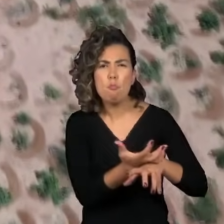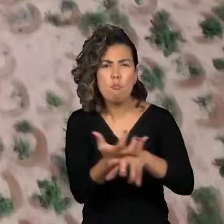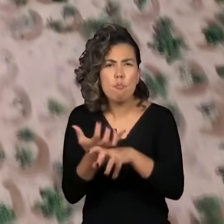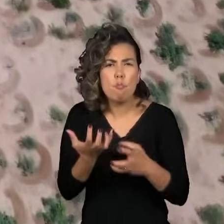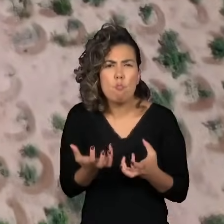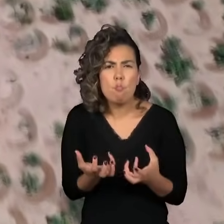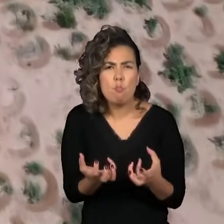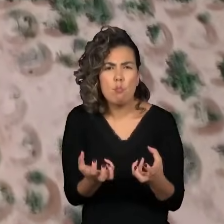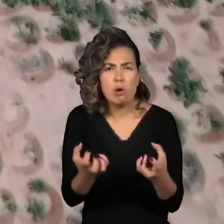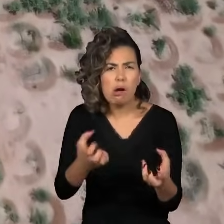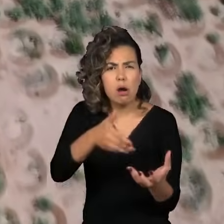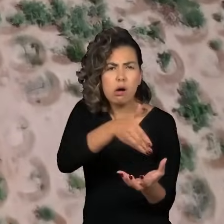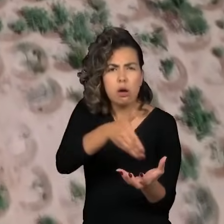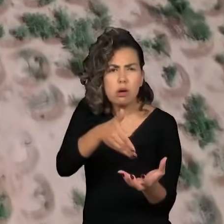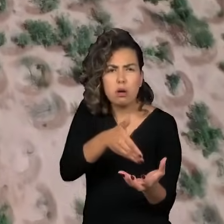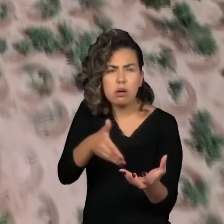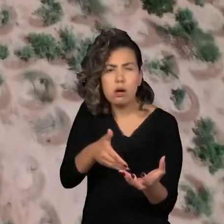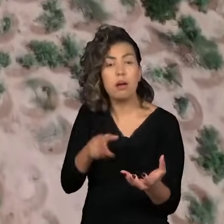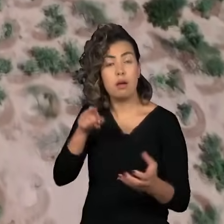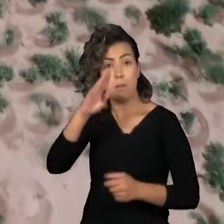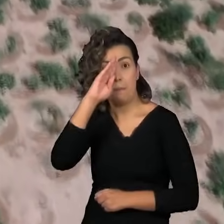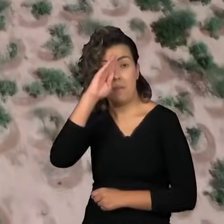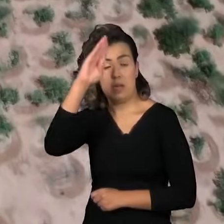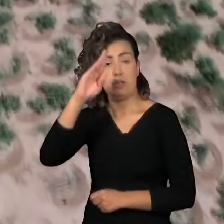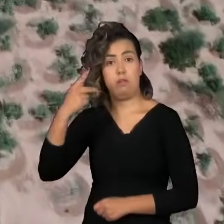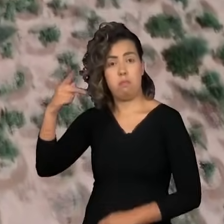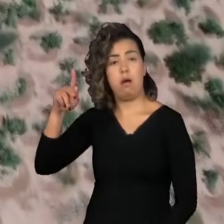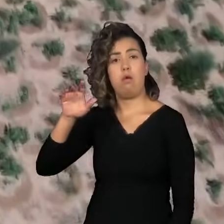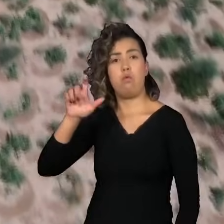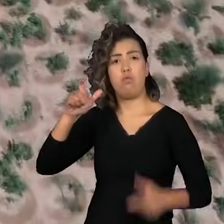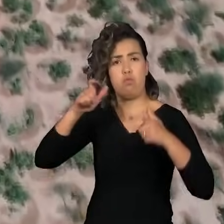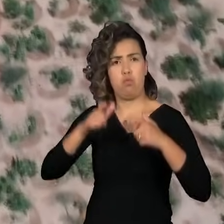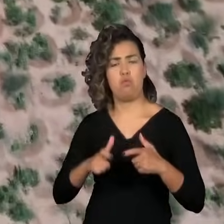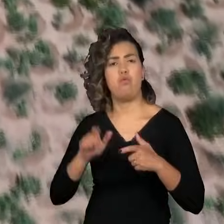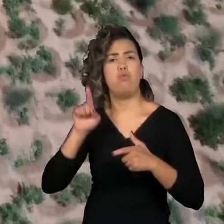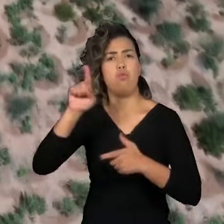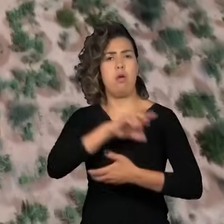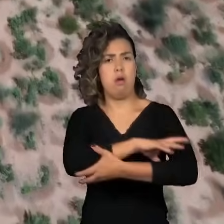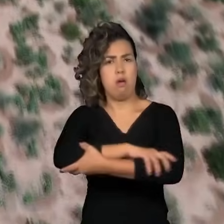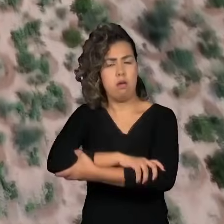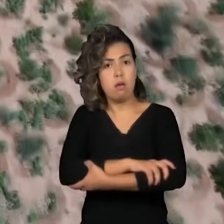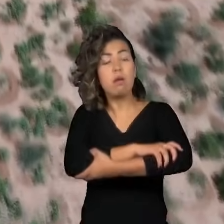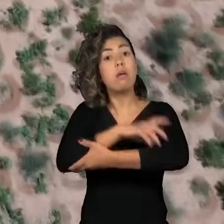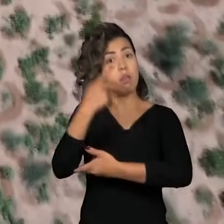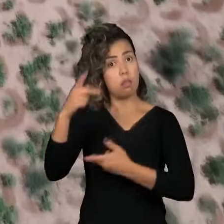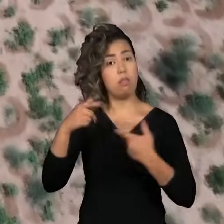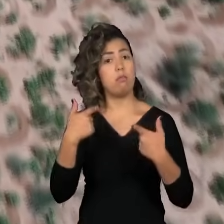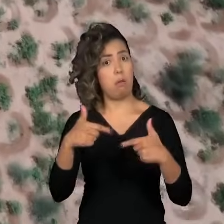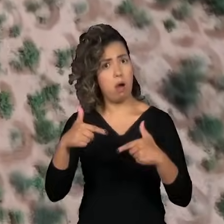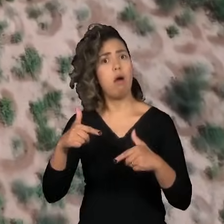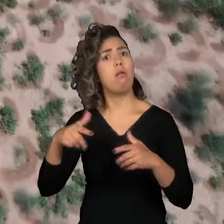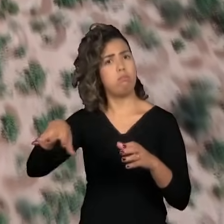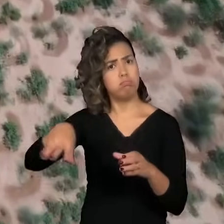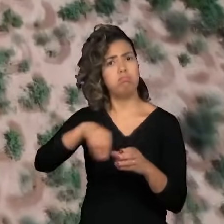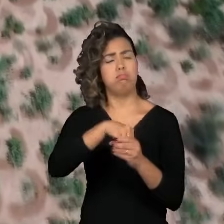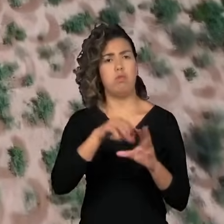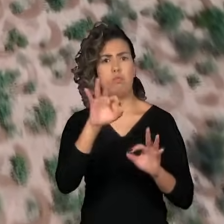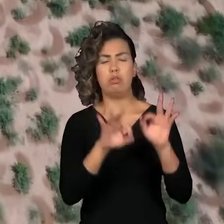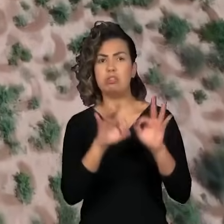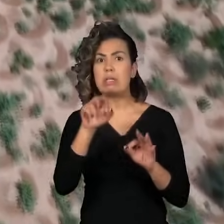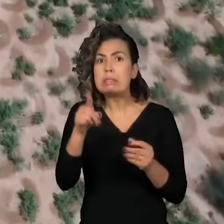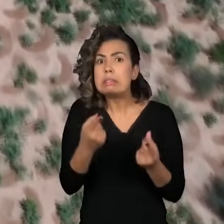Africanas, Jardins Botânicos do Reino Unido, ONU e Banco Mundial fazem parte do projeto, que deverá custar cerca